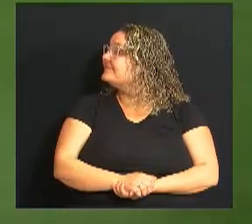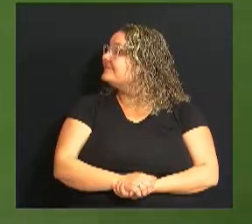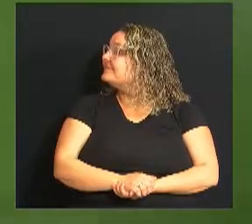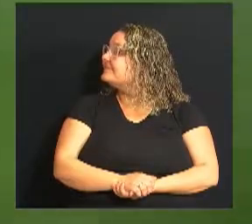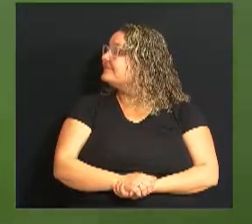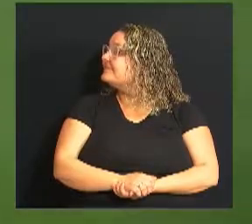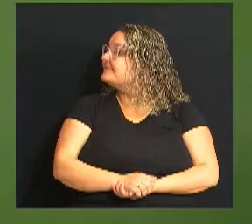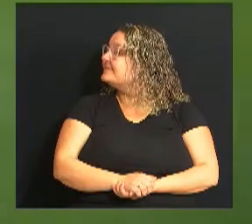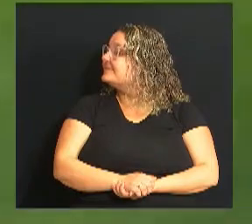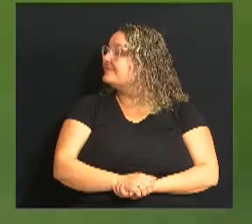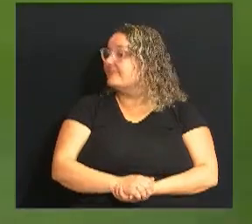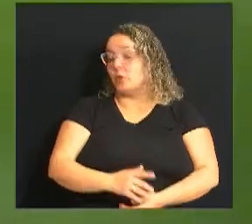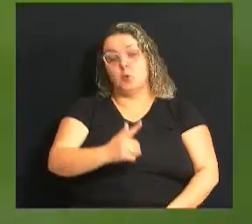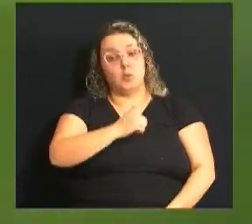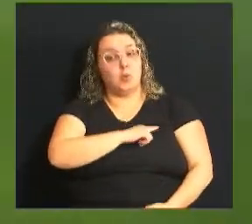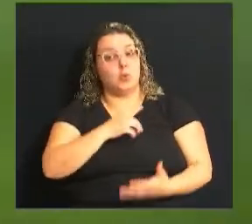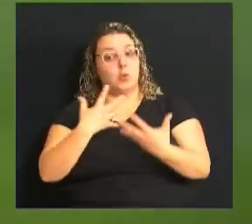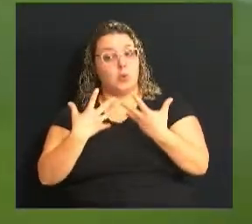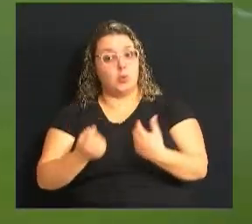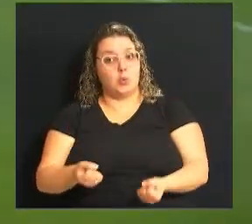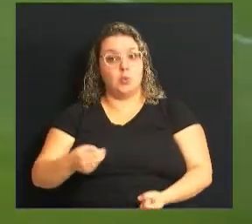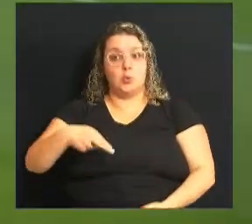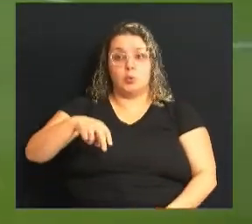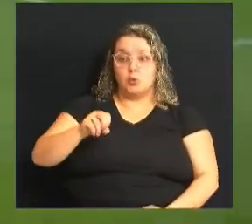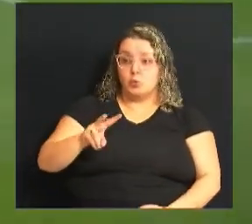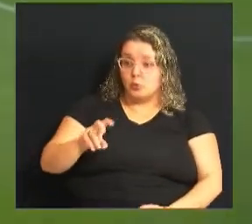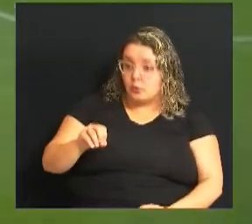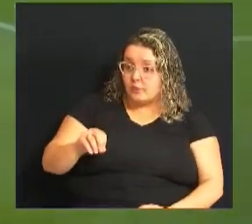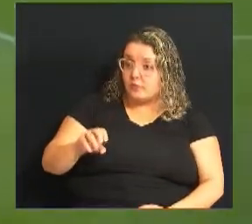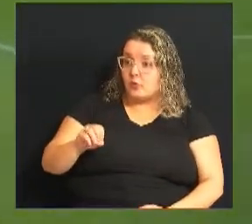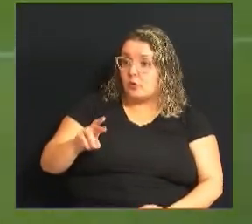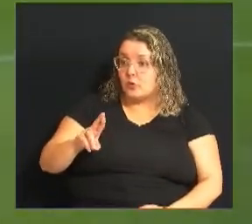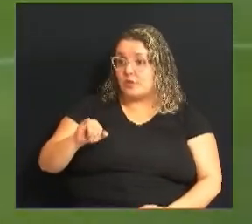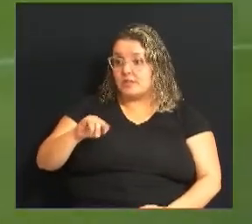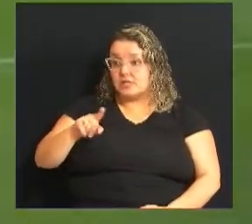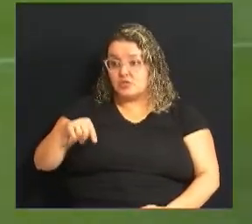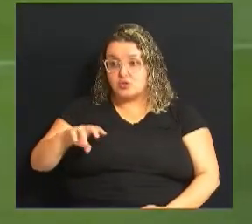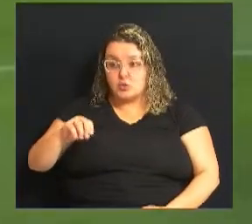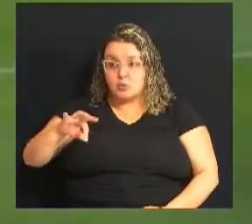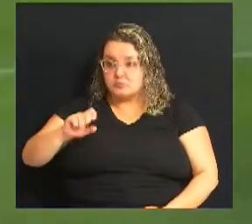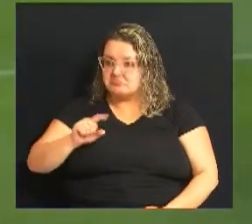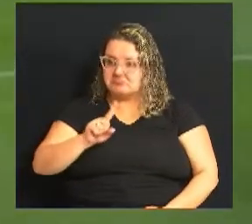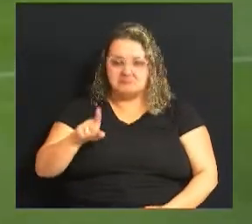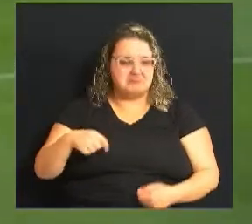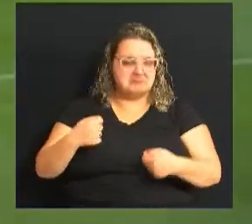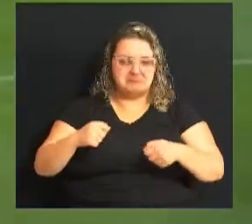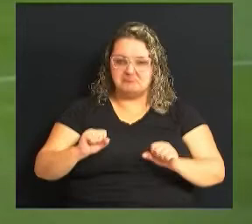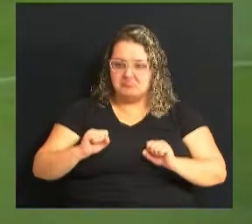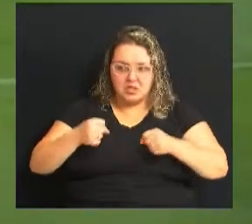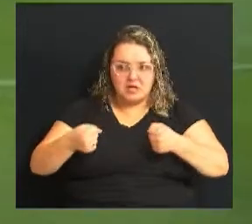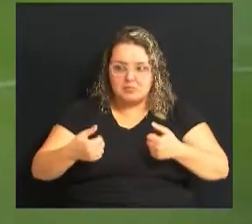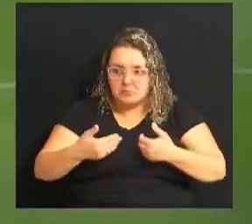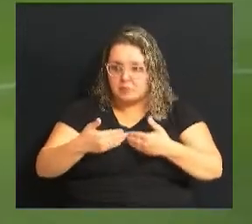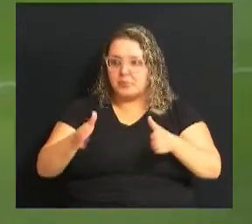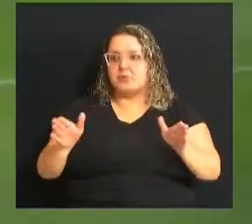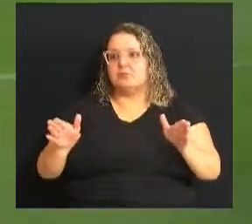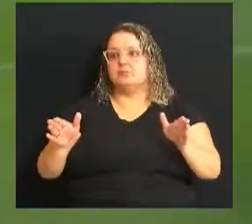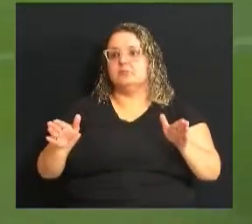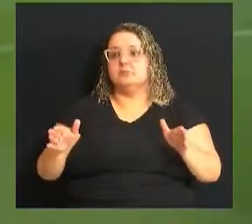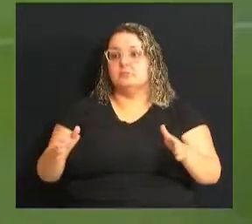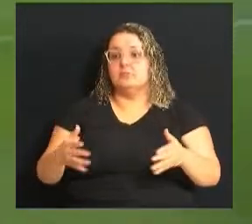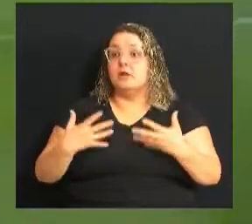O Guarani recebeu o Novo Horizontino no Brinco de Ouro e nem precisou de esforço para abrir o marcador. Ganhou